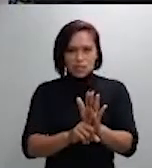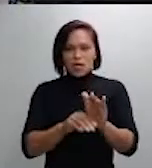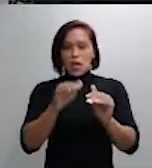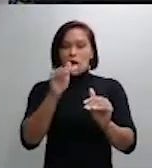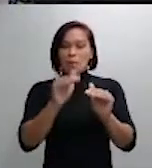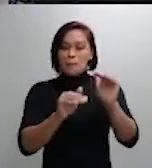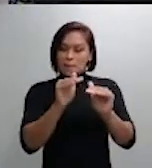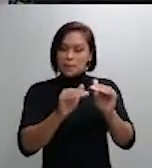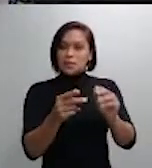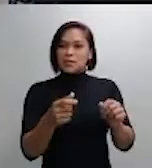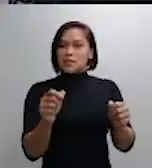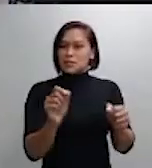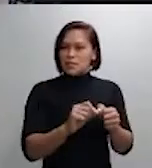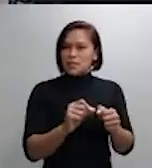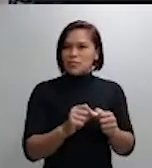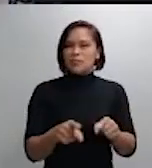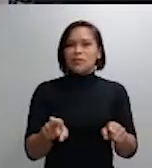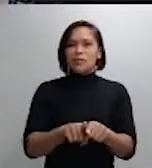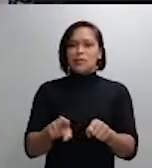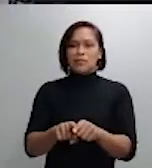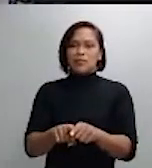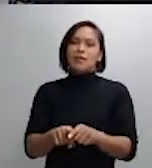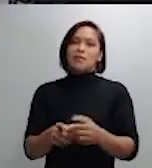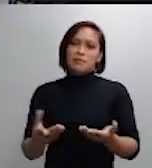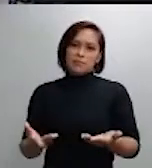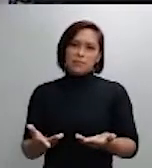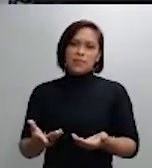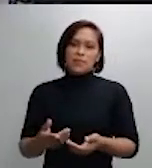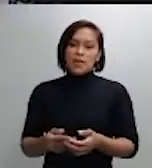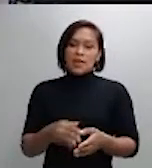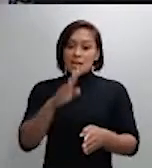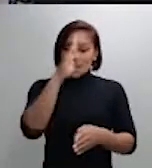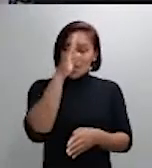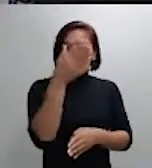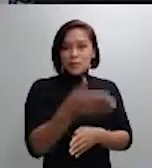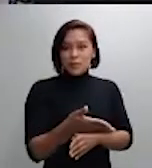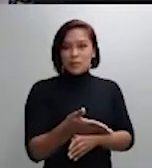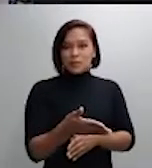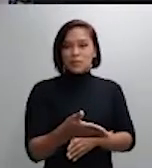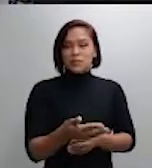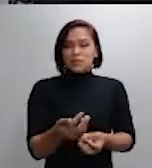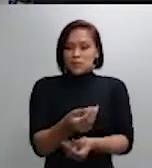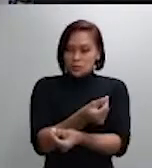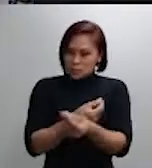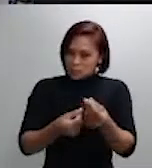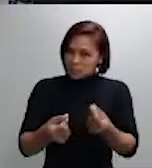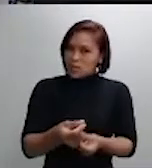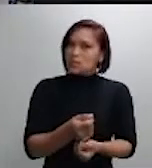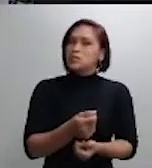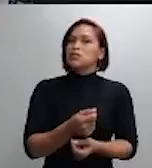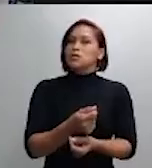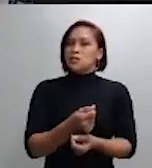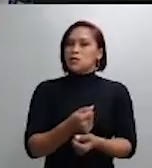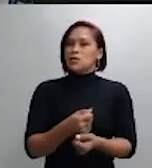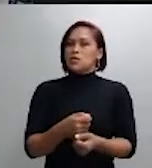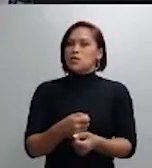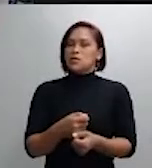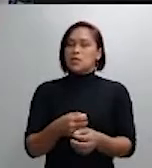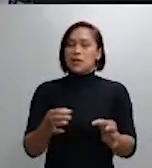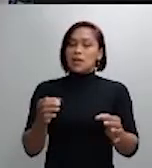Luciano Tim, em que ele conclui justamente nesse sentido, de que os honorários sucumbenciais operam